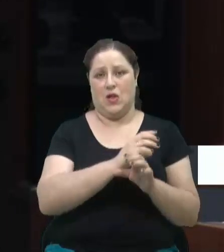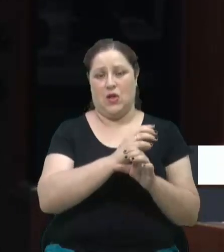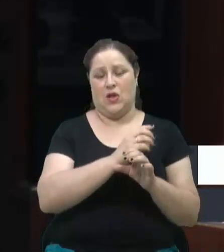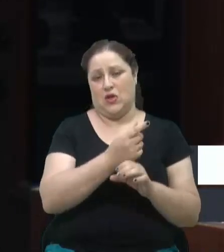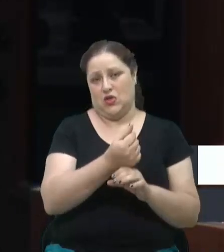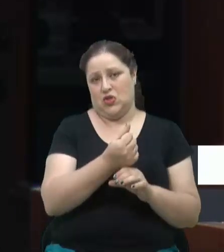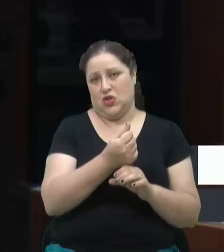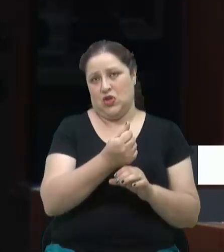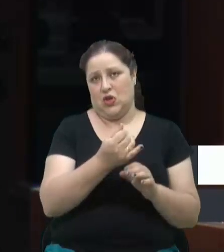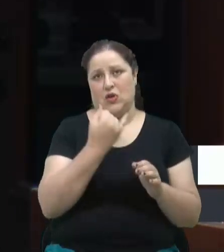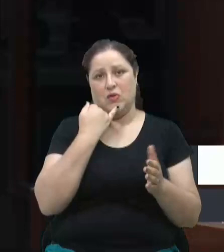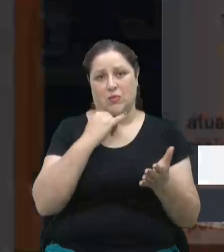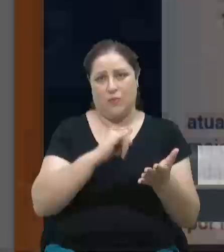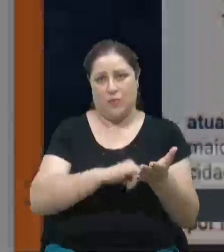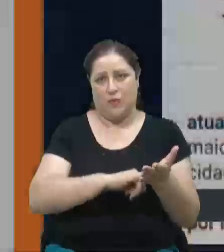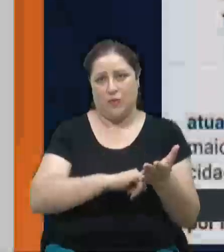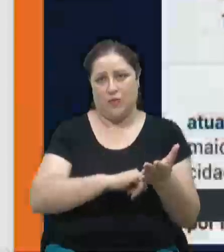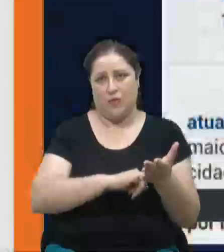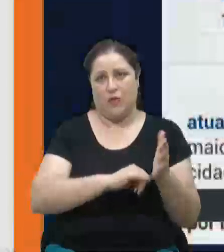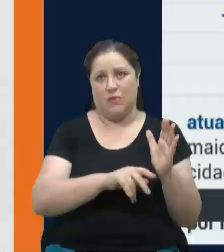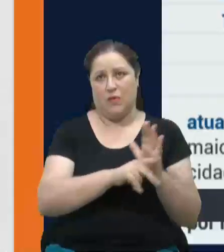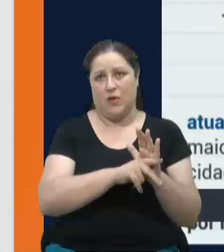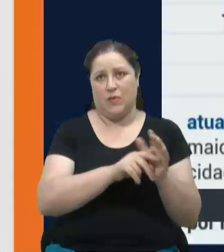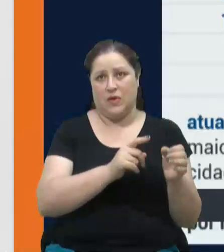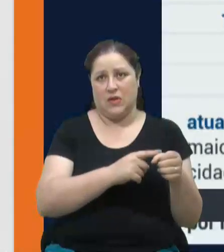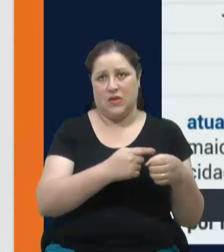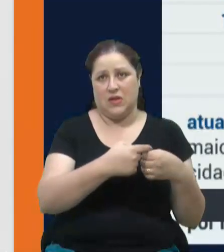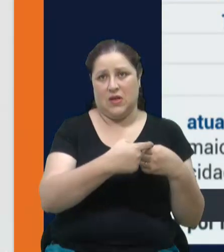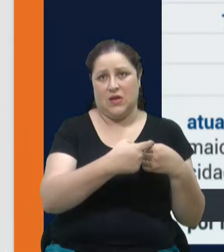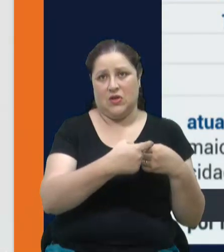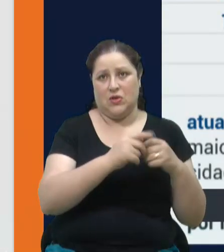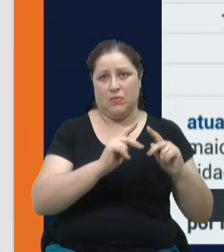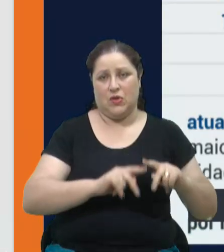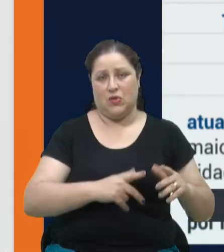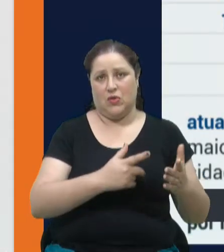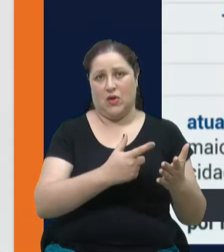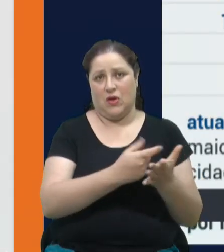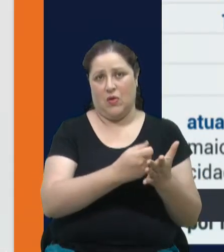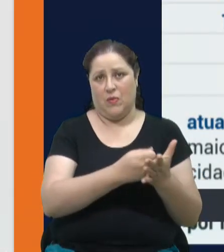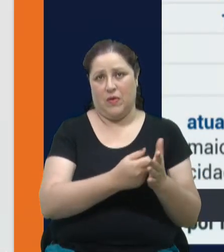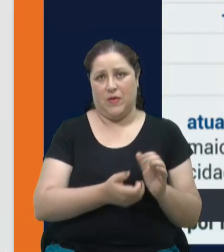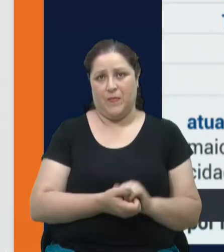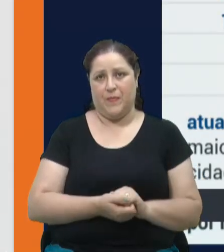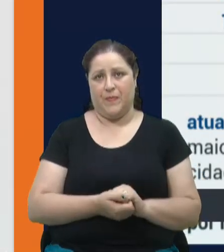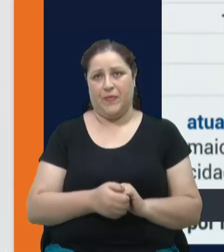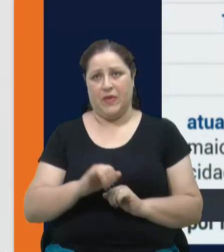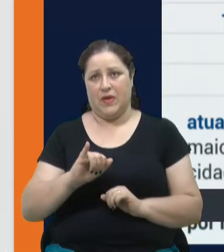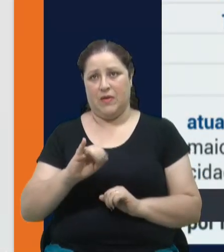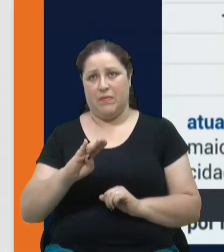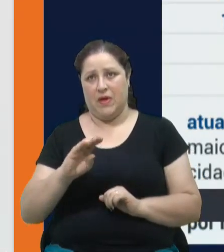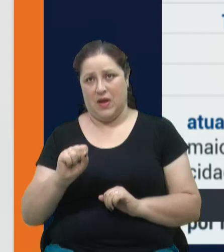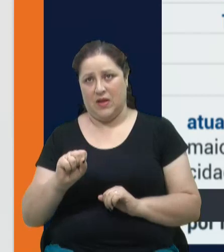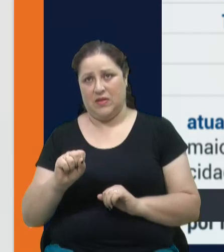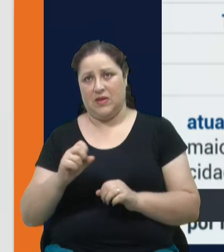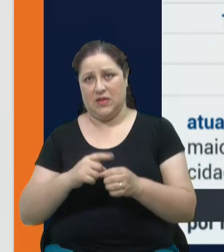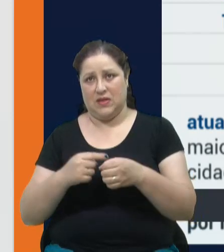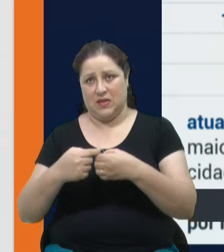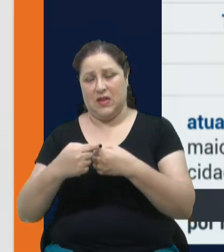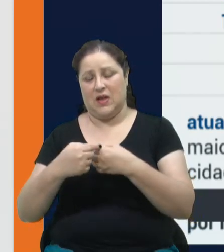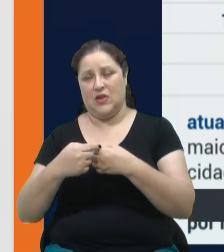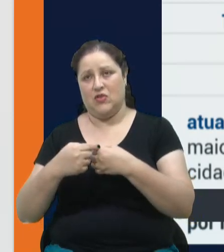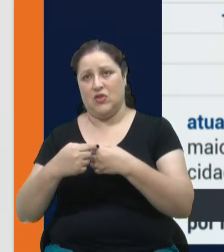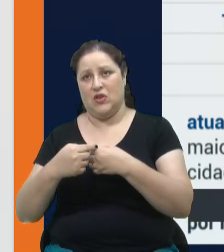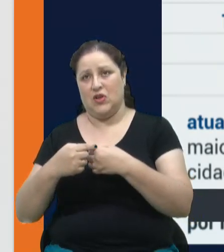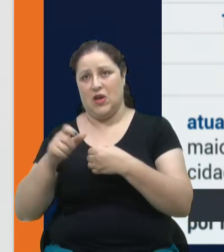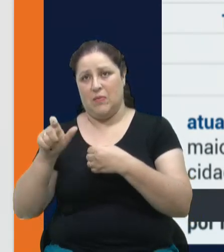para o município do consumidor. Hoje, como é que está a média por habitante? Como é hoje, nós